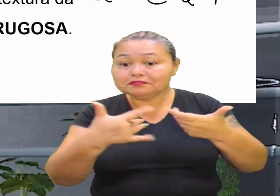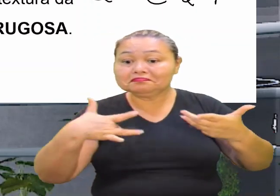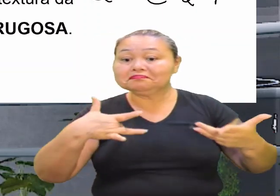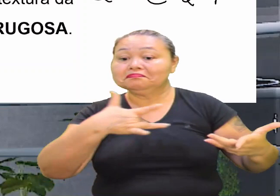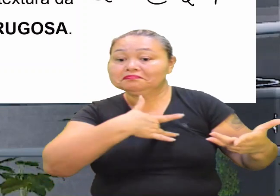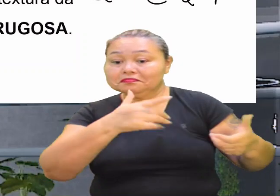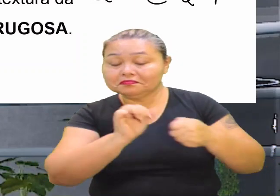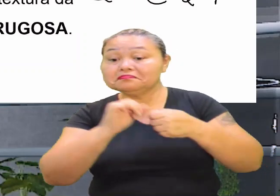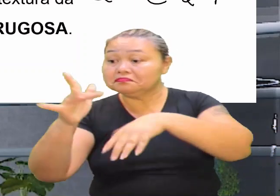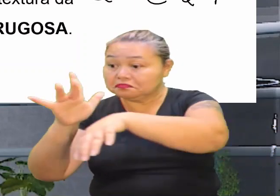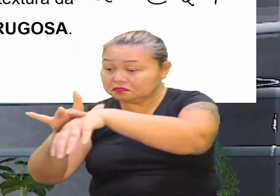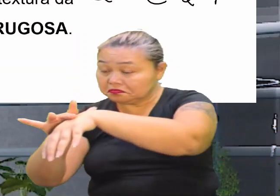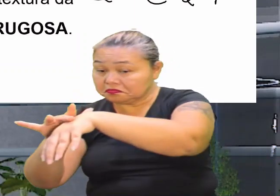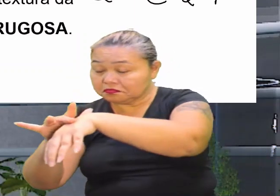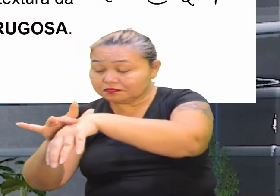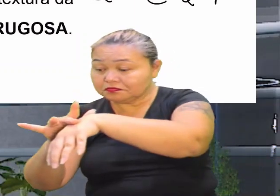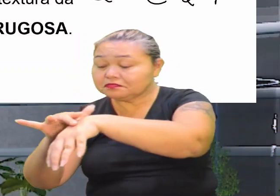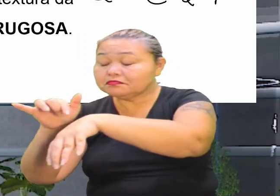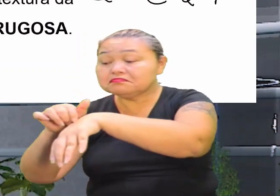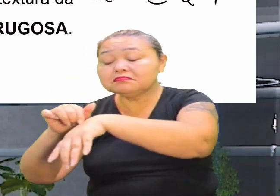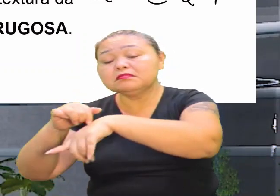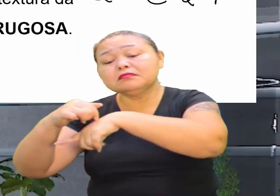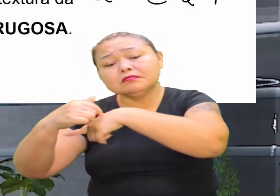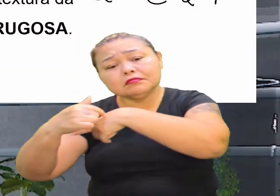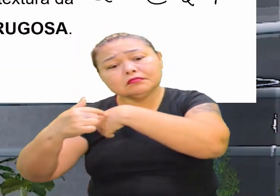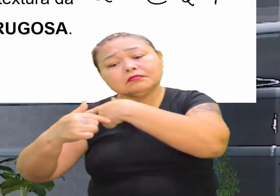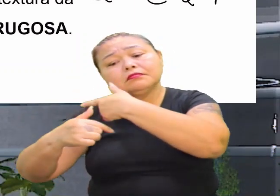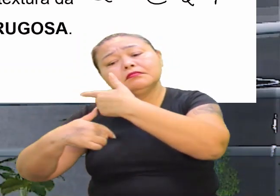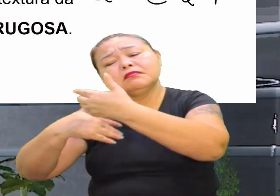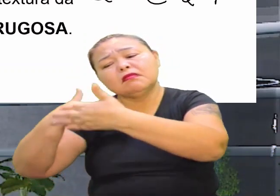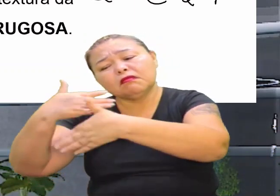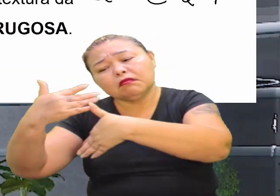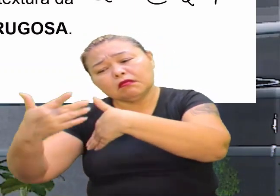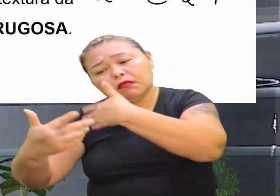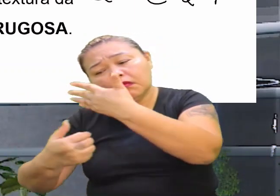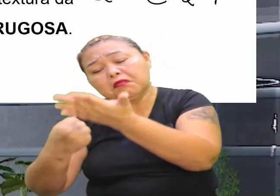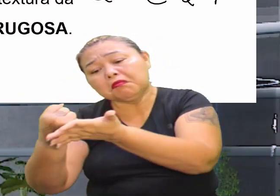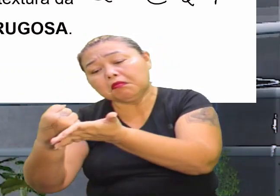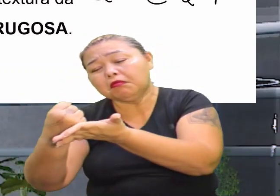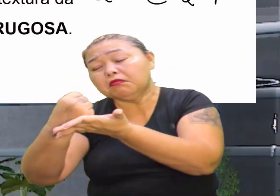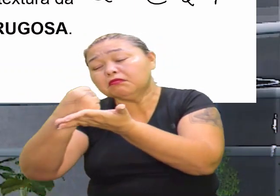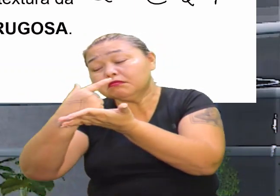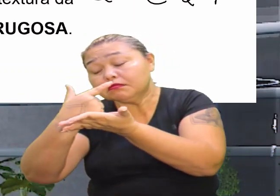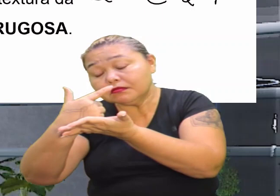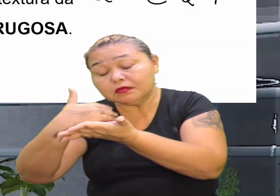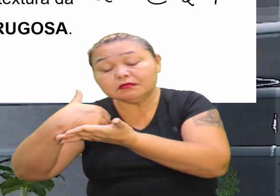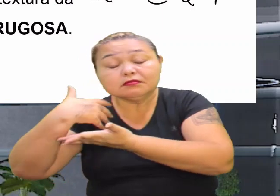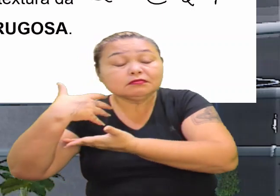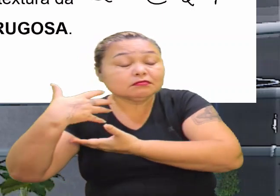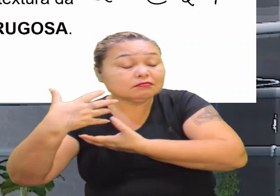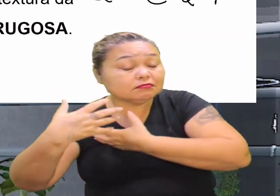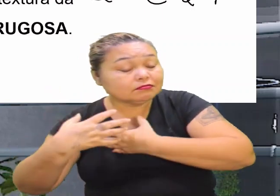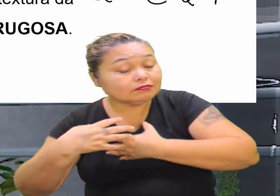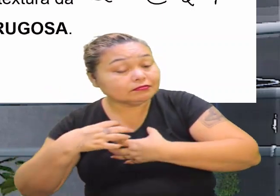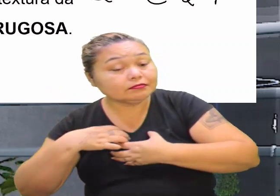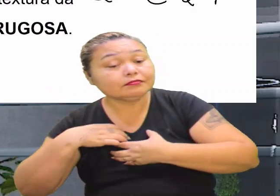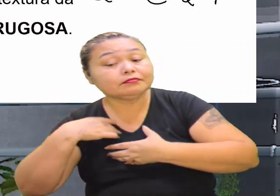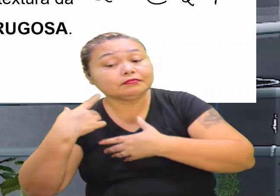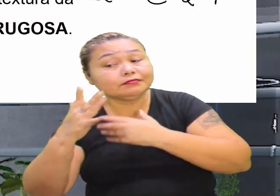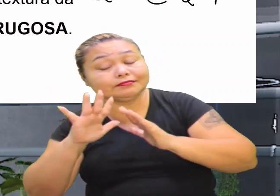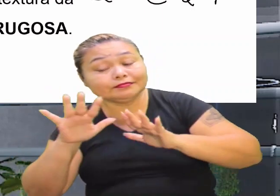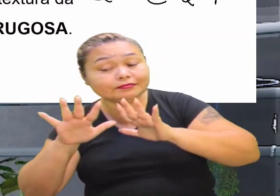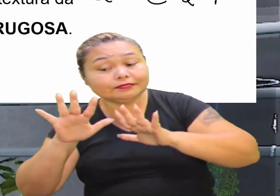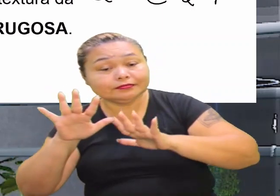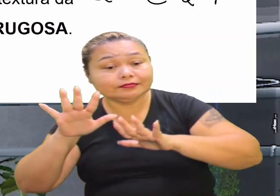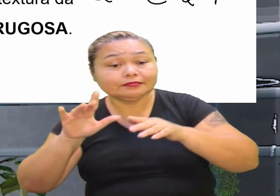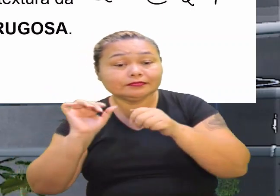doentes, só que aí só se recupera tomando remédio e ainda sente um efeito colateral. Tem